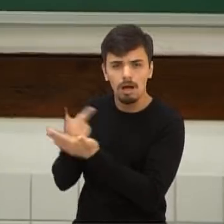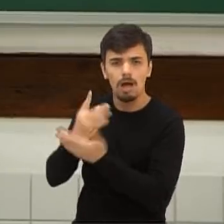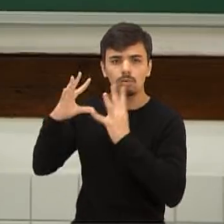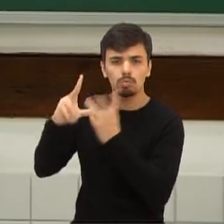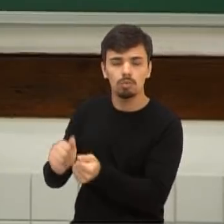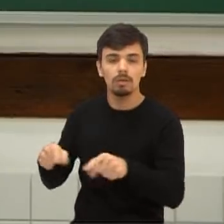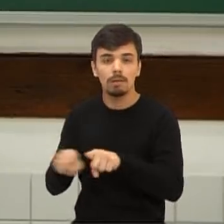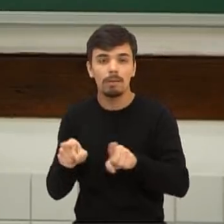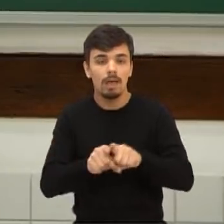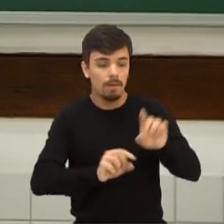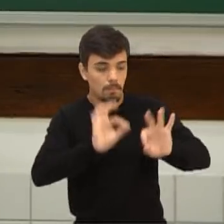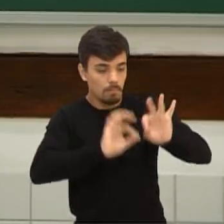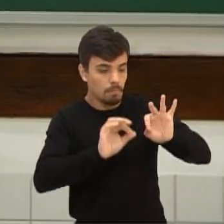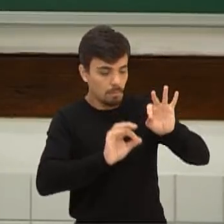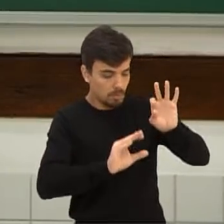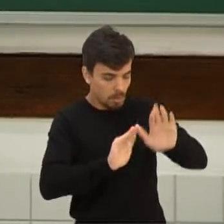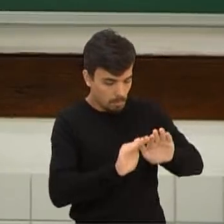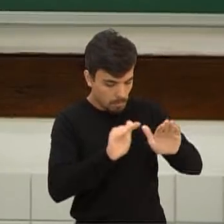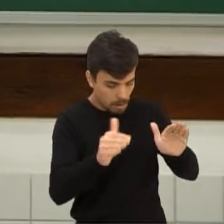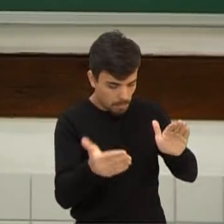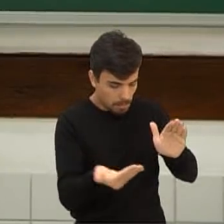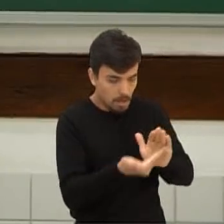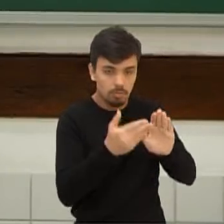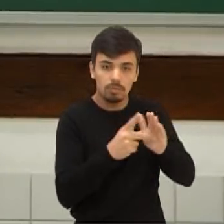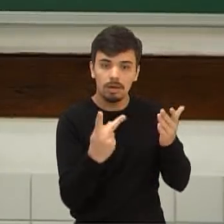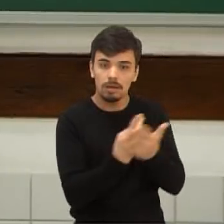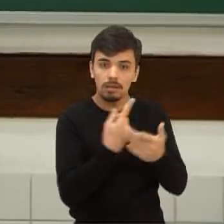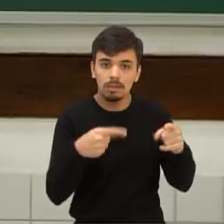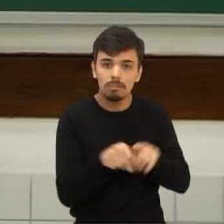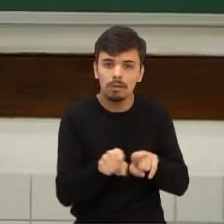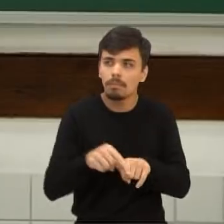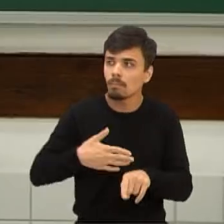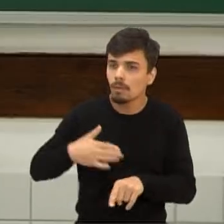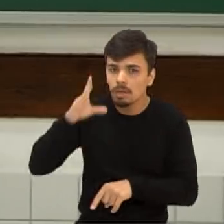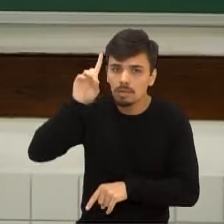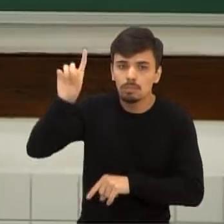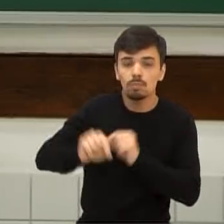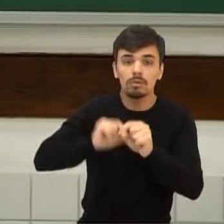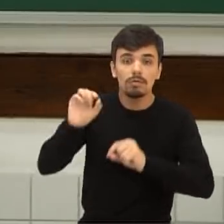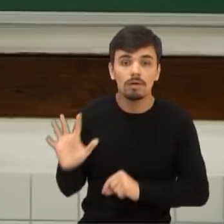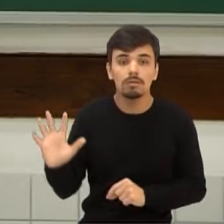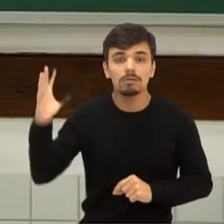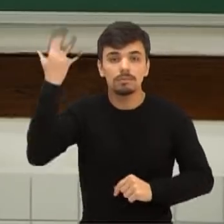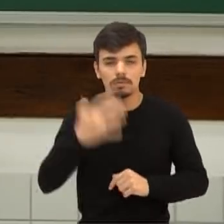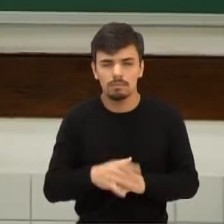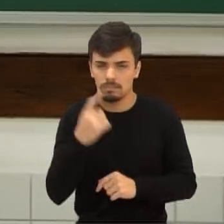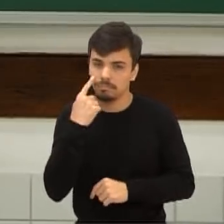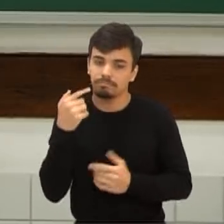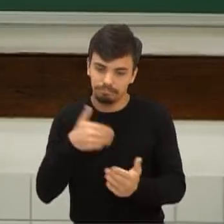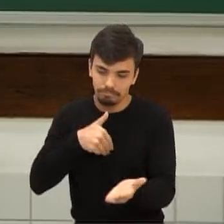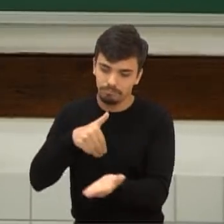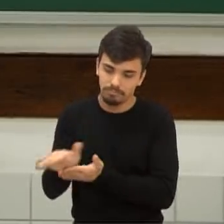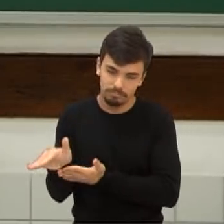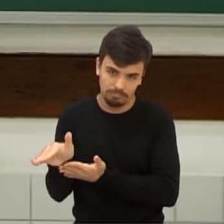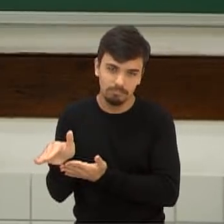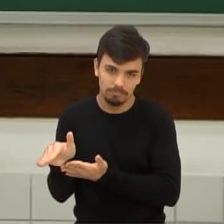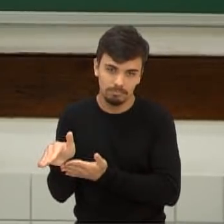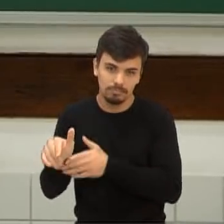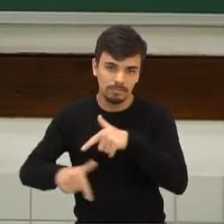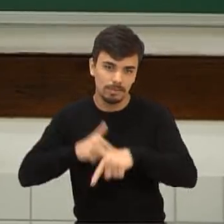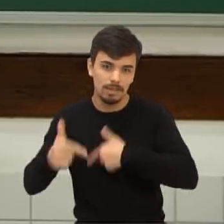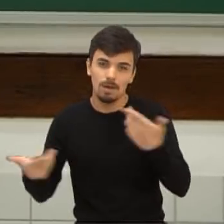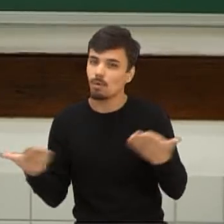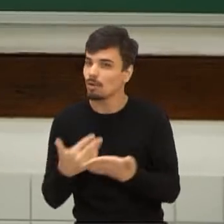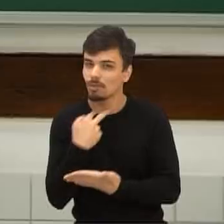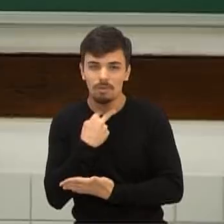montar vai sair tudo errado. Meu Deus, o que vai acontecer? Vamos ser mandados embora. E hoje a gente